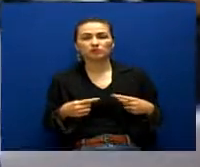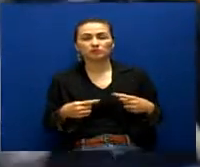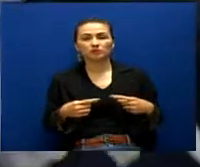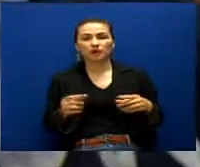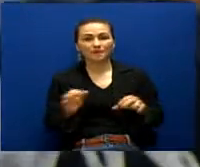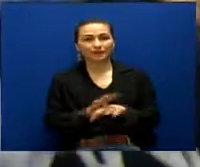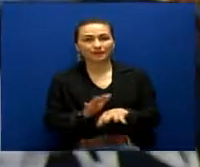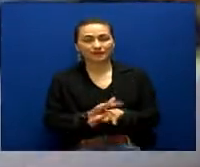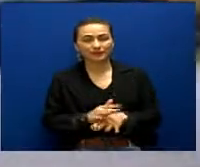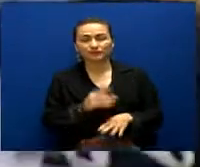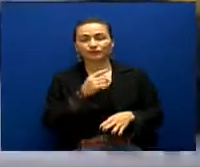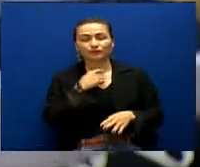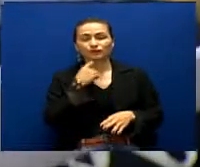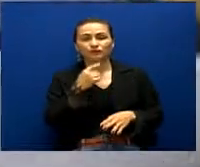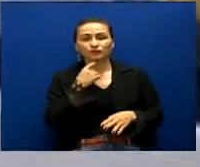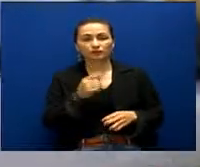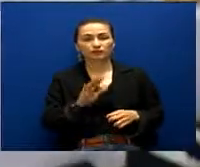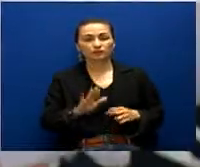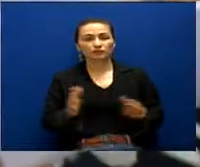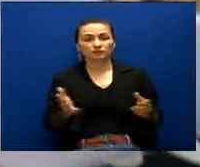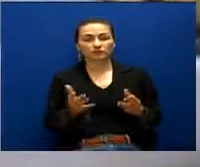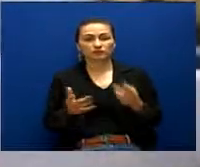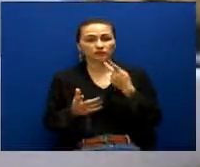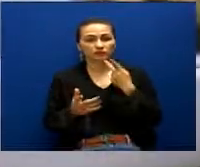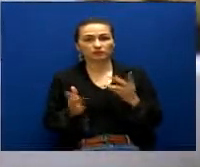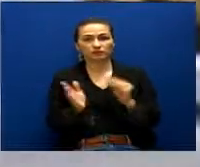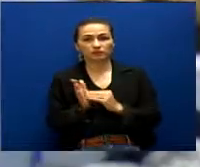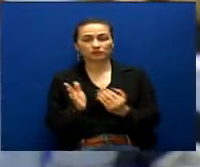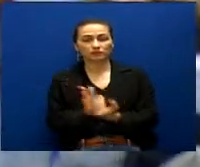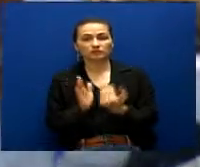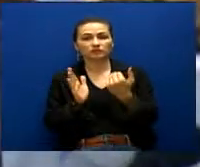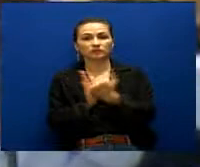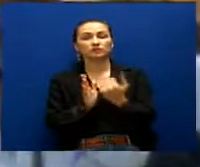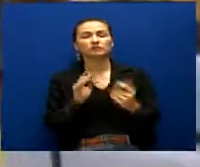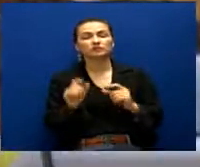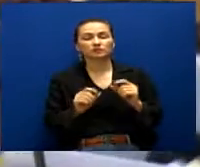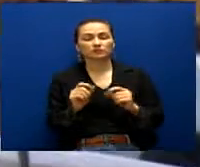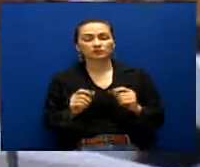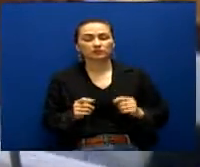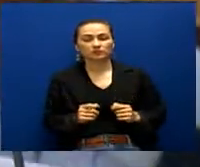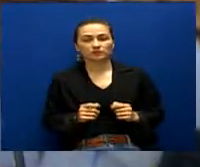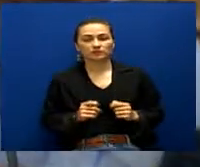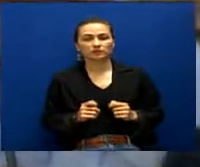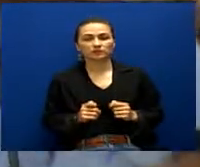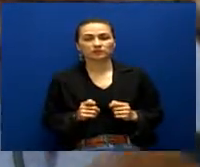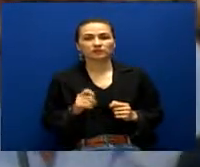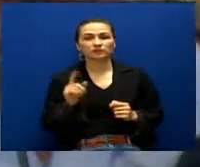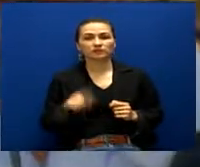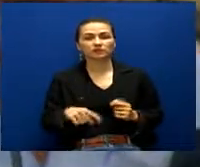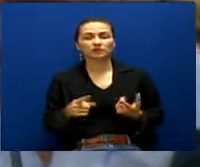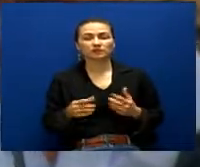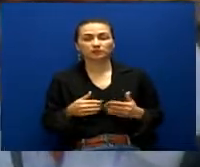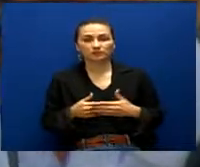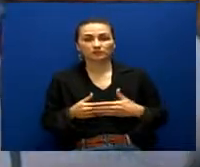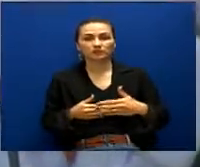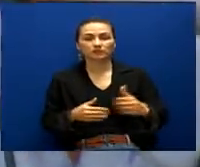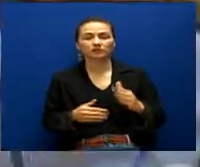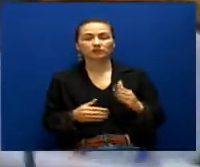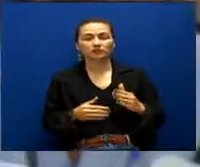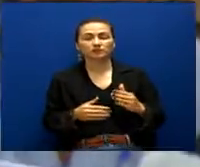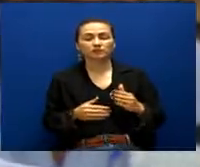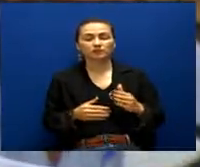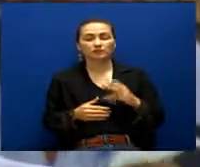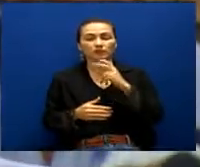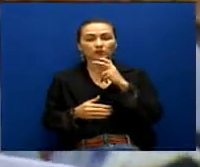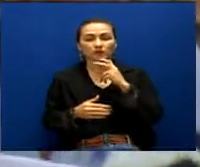ir para as emendas, porque as emendas que vão destinar e verba ou não para a cidade de Sorocaba nos próximos 4 anos. Houve